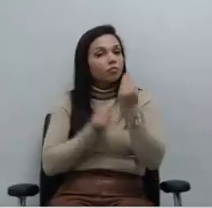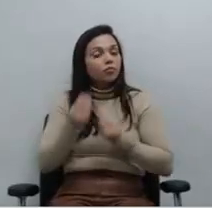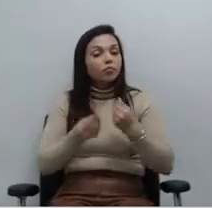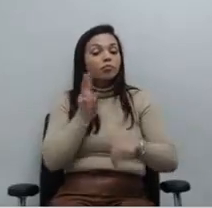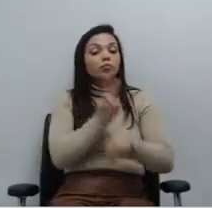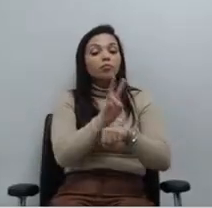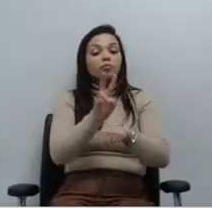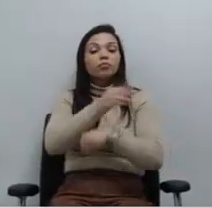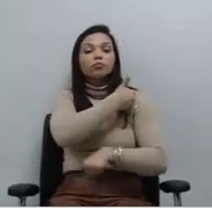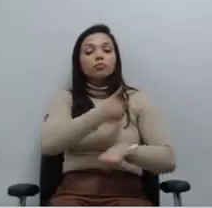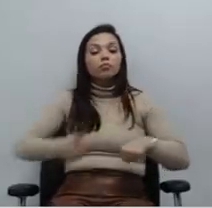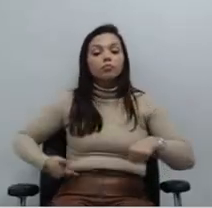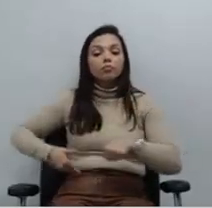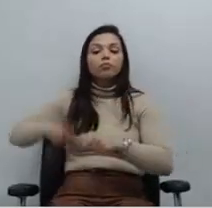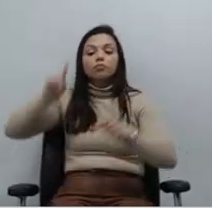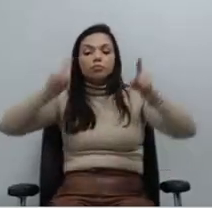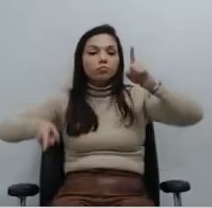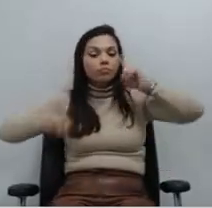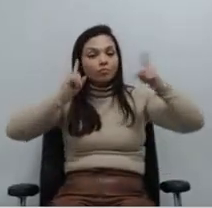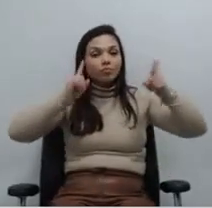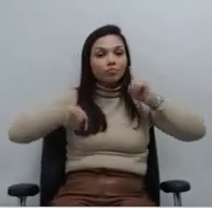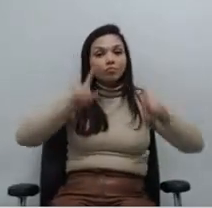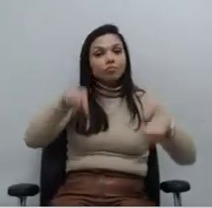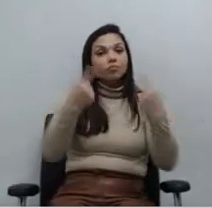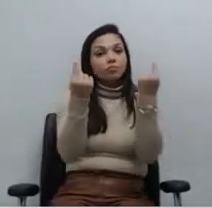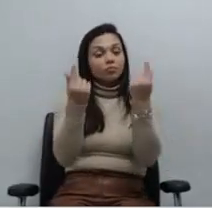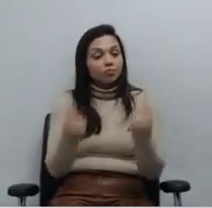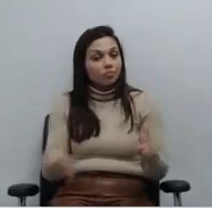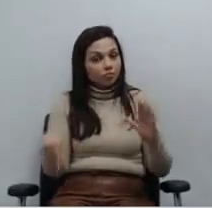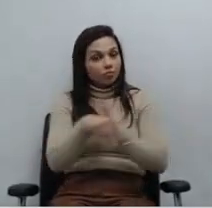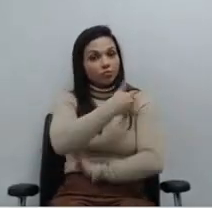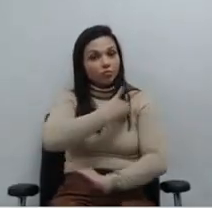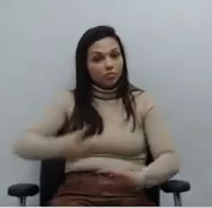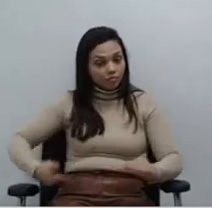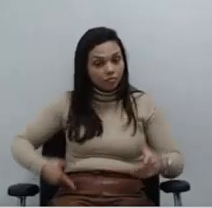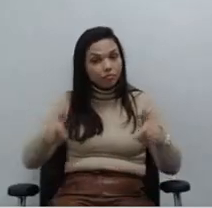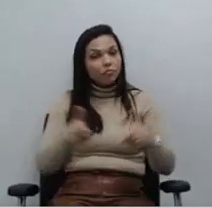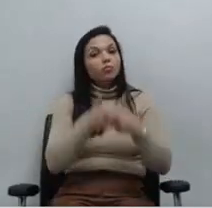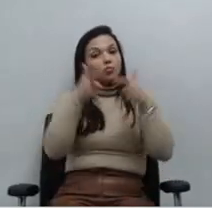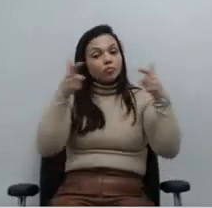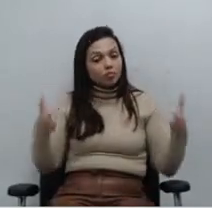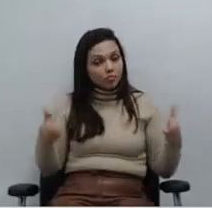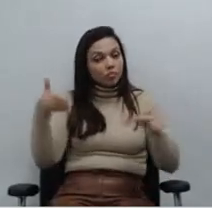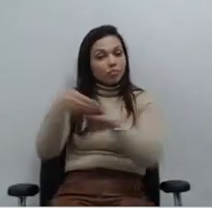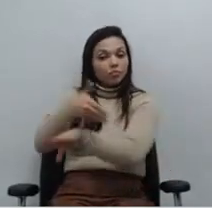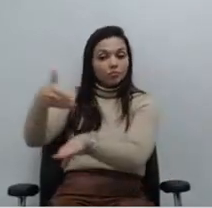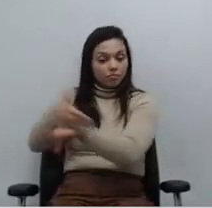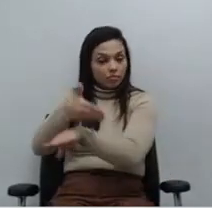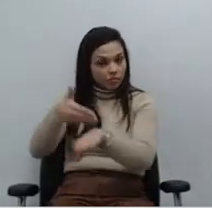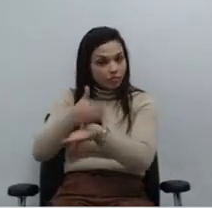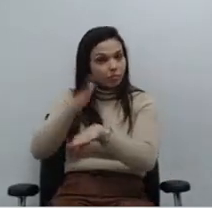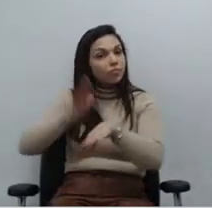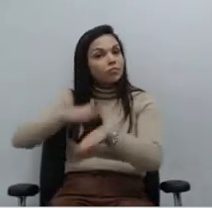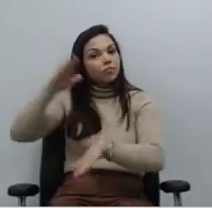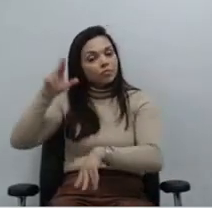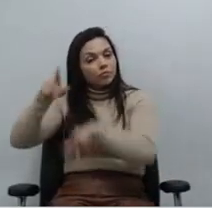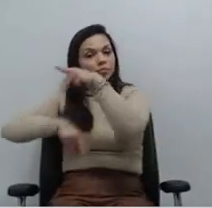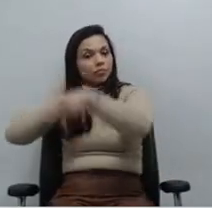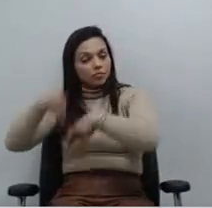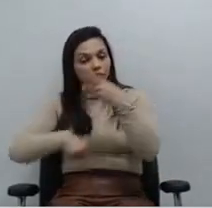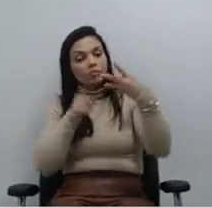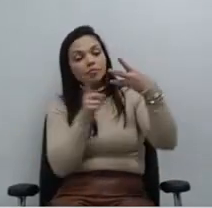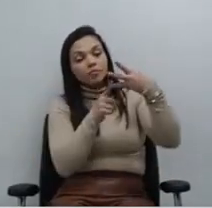do sistema de justiça e da administração pública e implementar um orçamento participativo é justamente um mecanismo importante para dar concretude a essa terceira dimensão